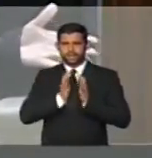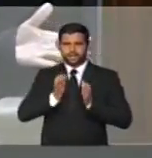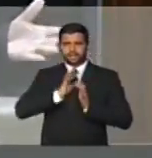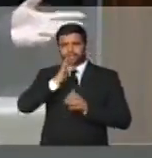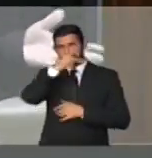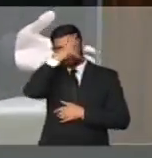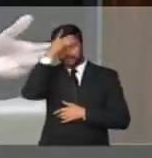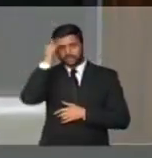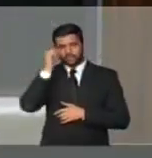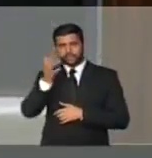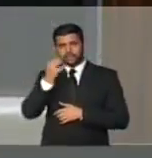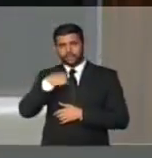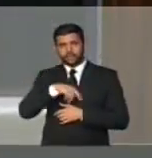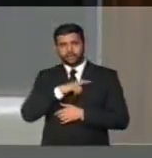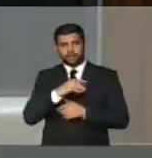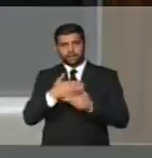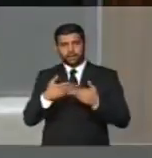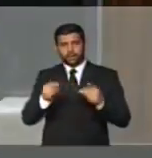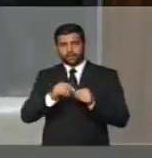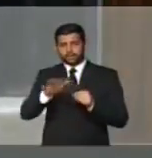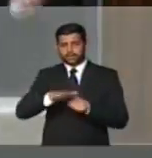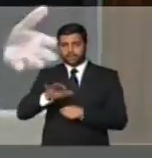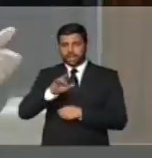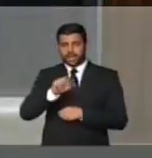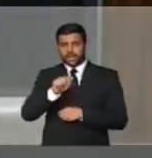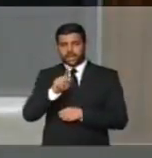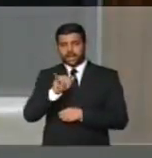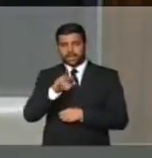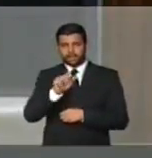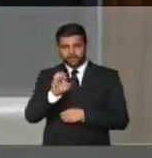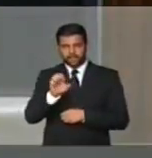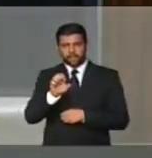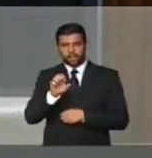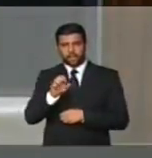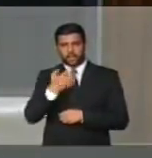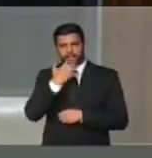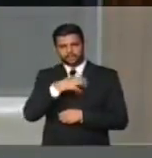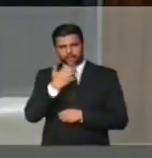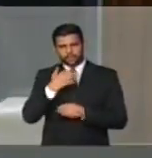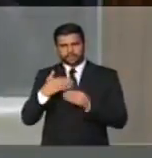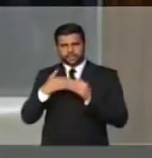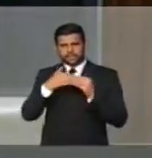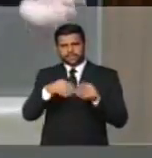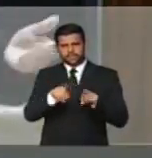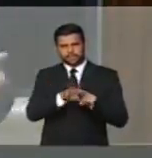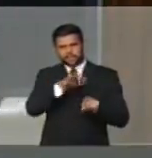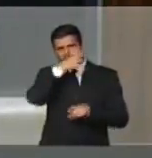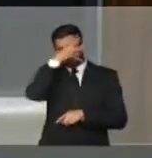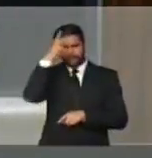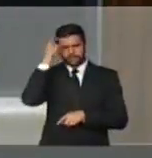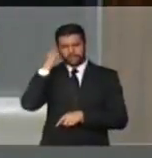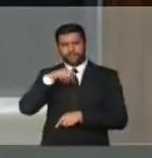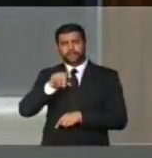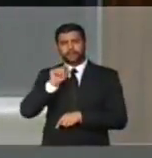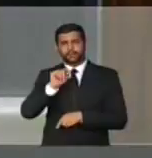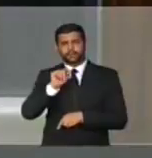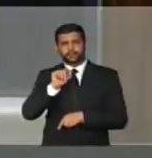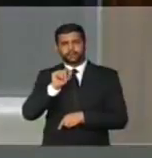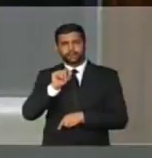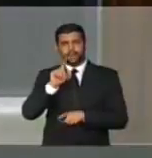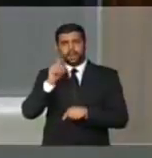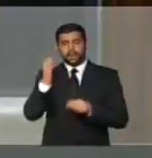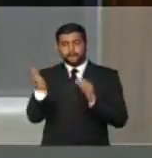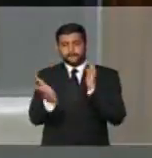muito, o gesso da região do Araripe, as próprias frutas, e trazer lá da Amazônia